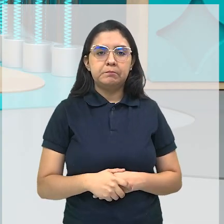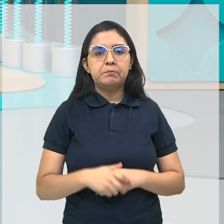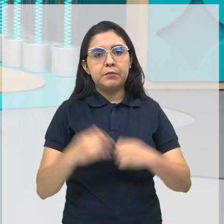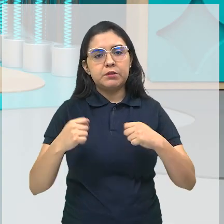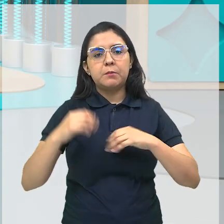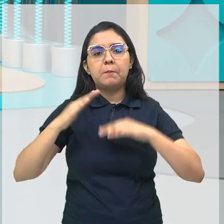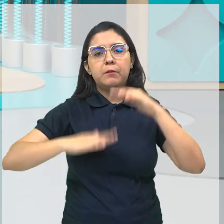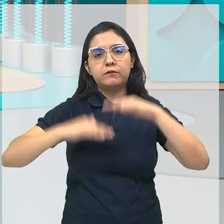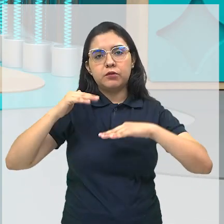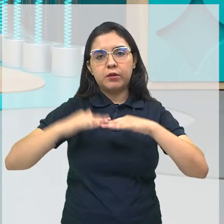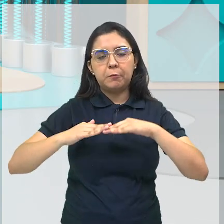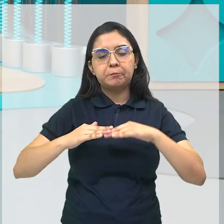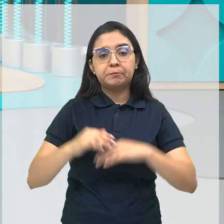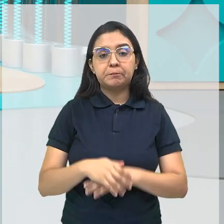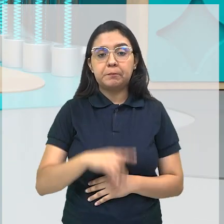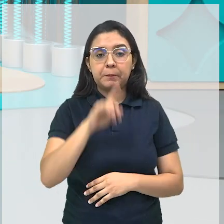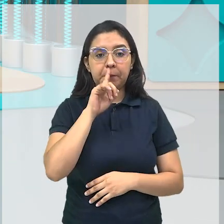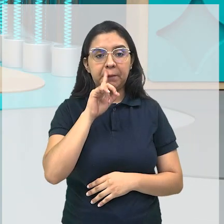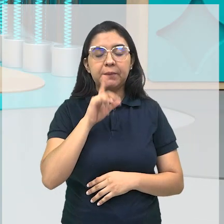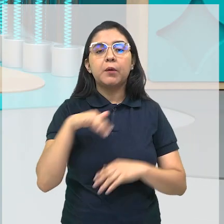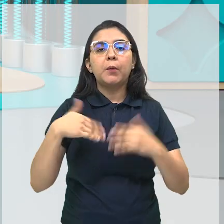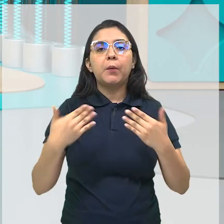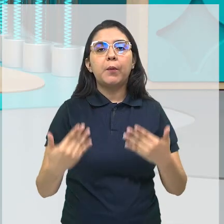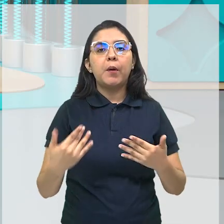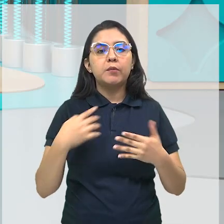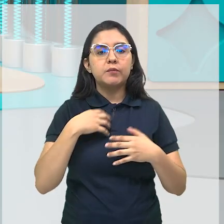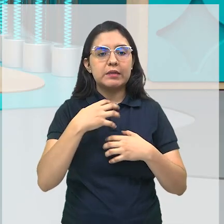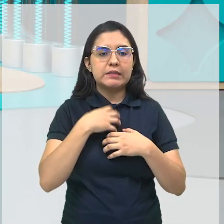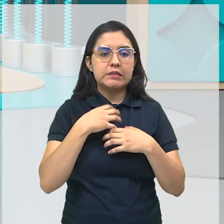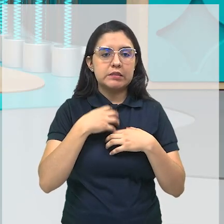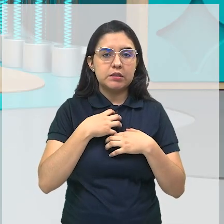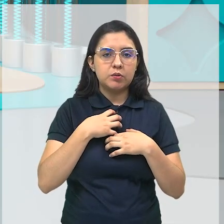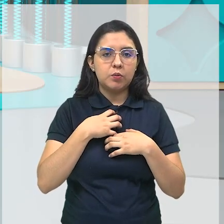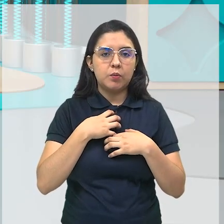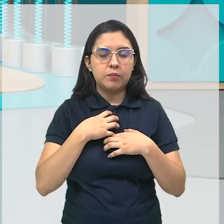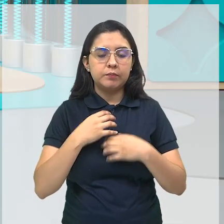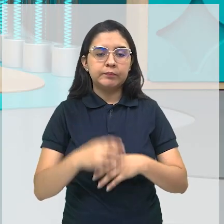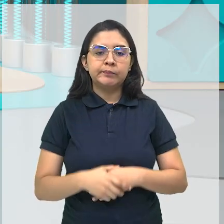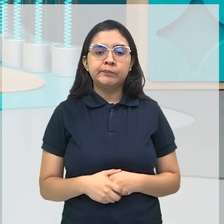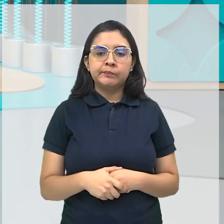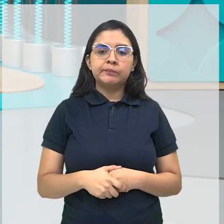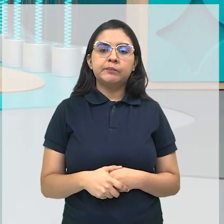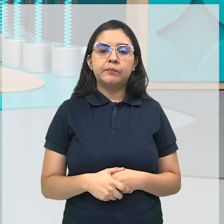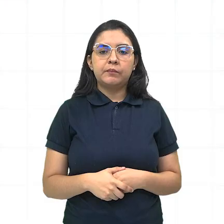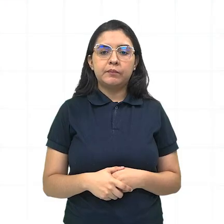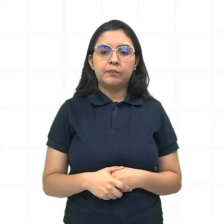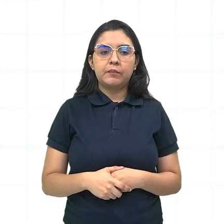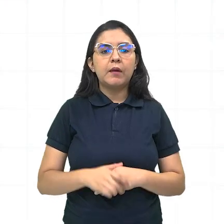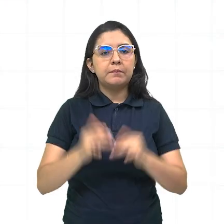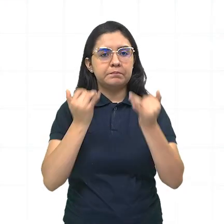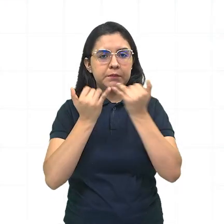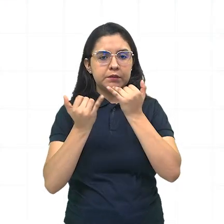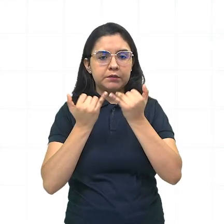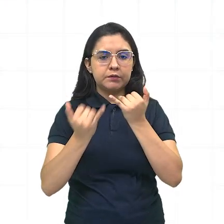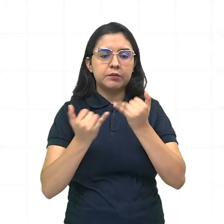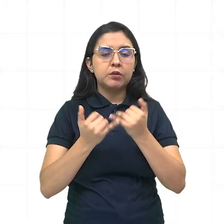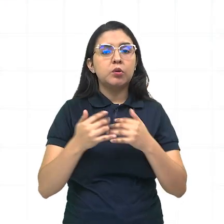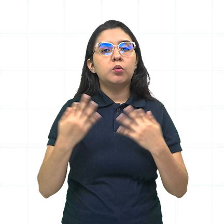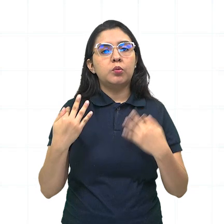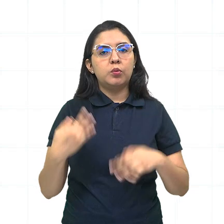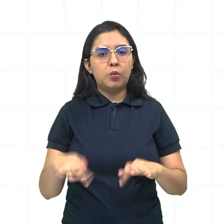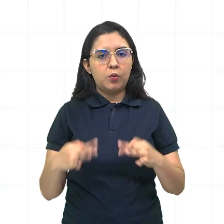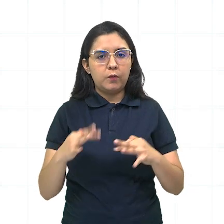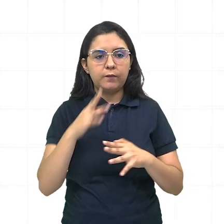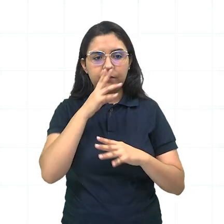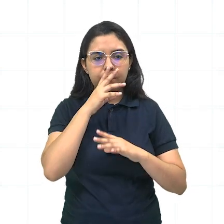não é certo, tá bom? Então, quais são os sintomas da entorse e da luxação? É praticamente o mesmo. É dor